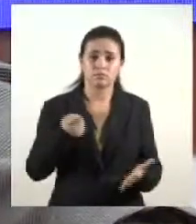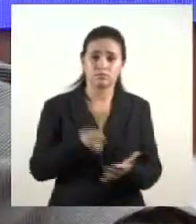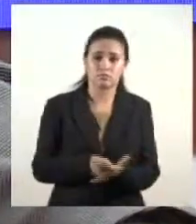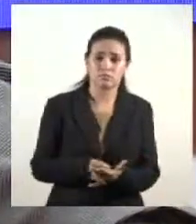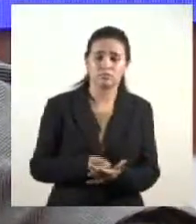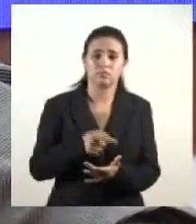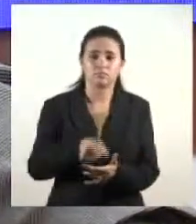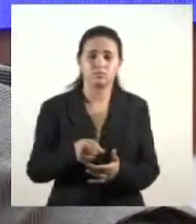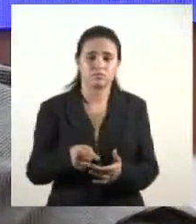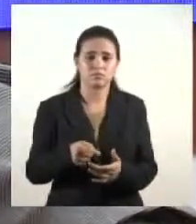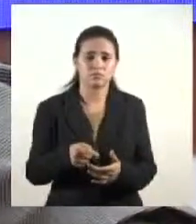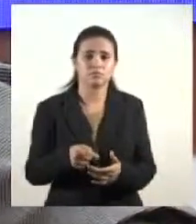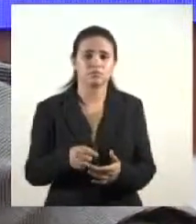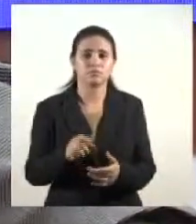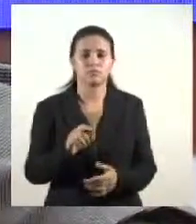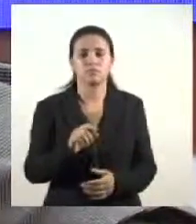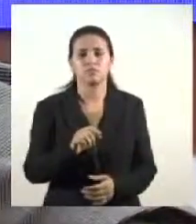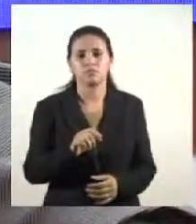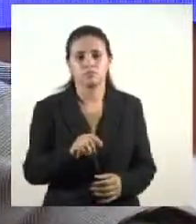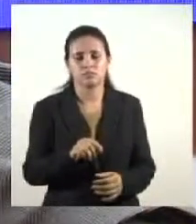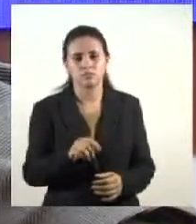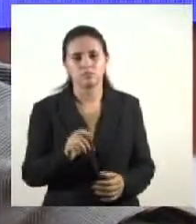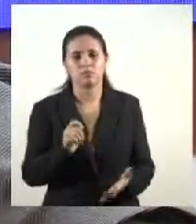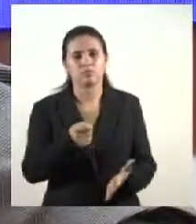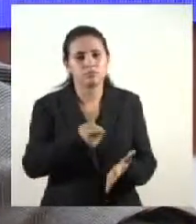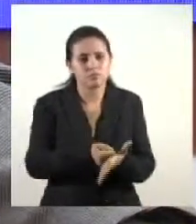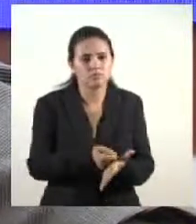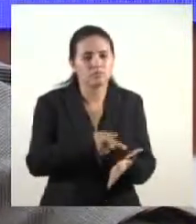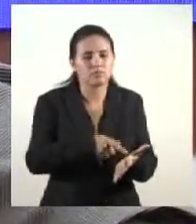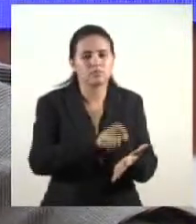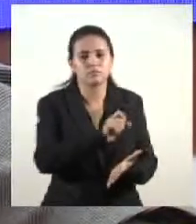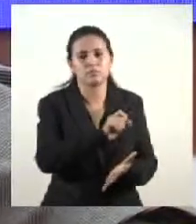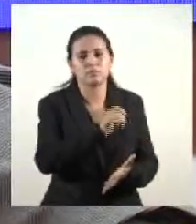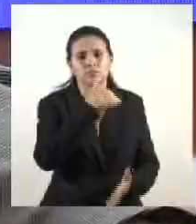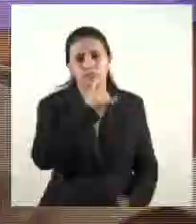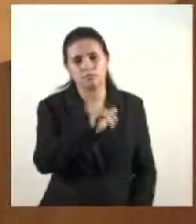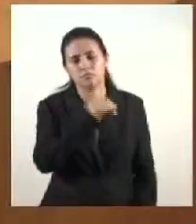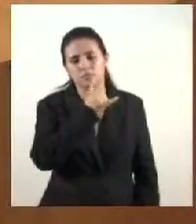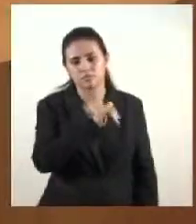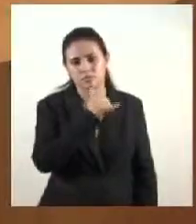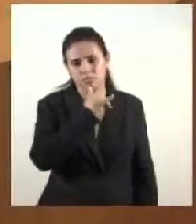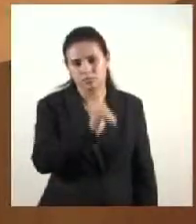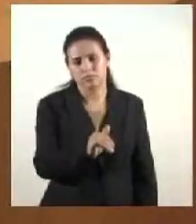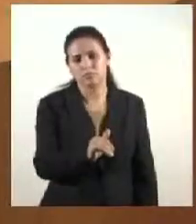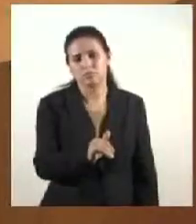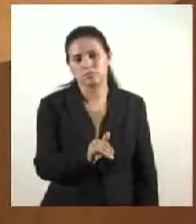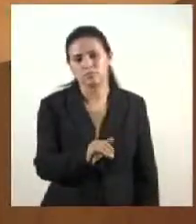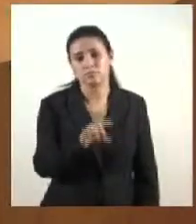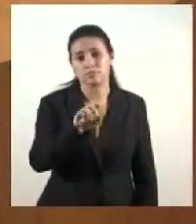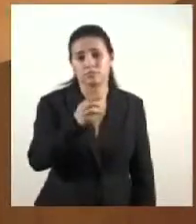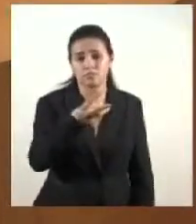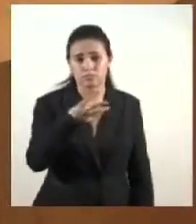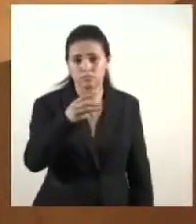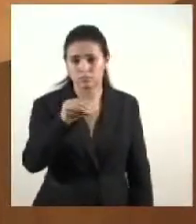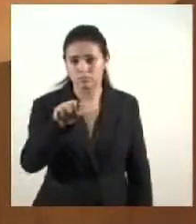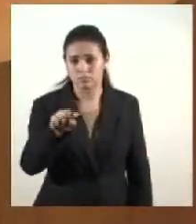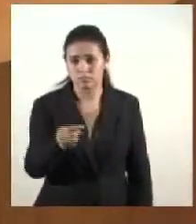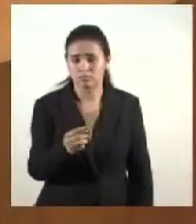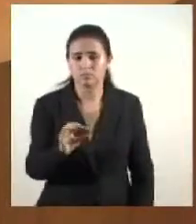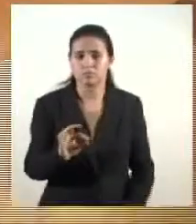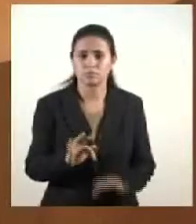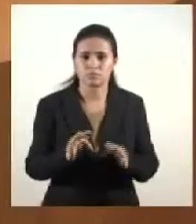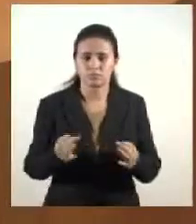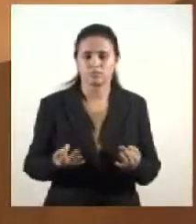de energia, deputado Júnior Verde. 30 mil famílias. E o governador Flávio Dino, em uma